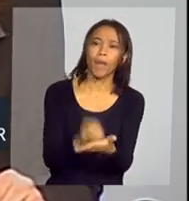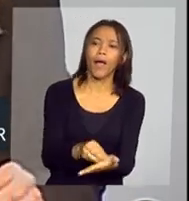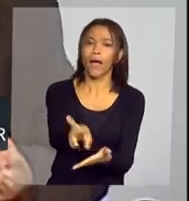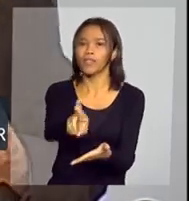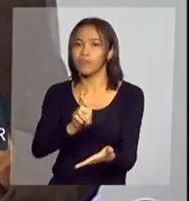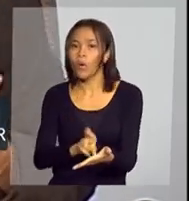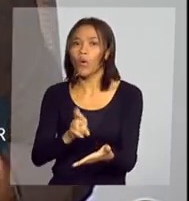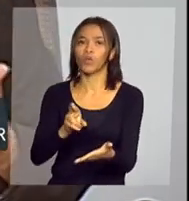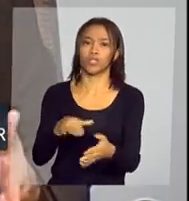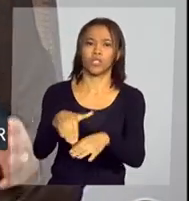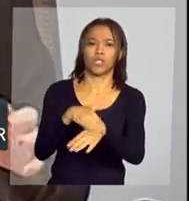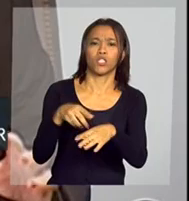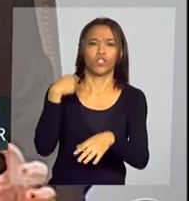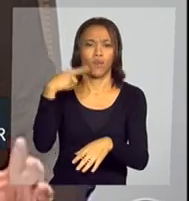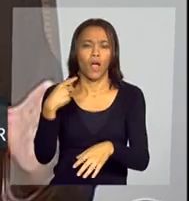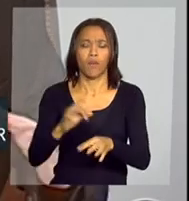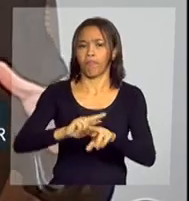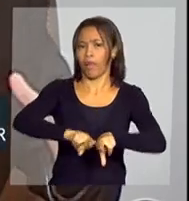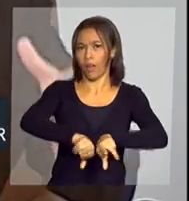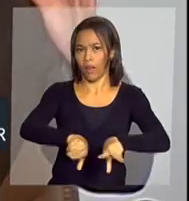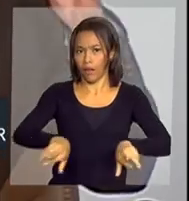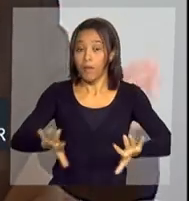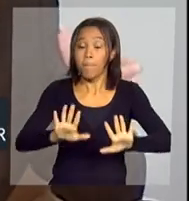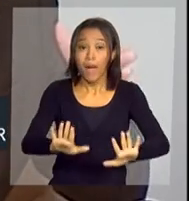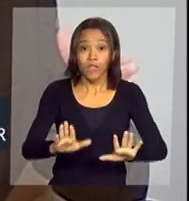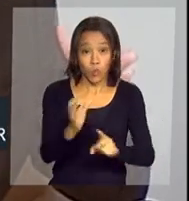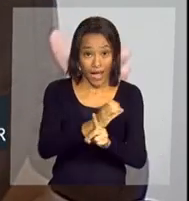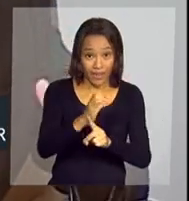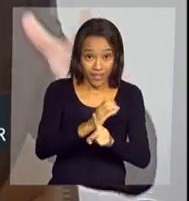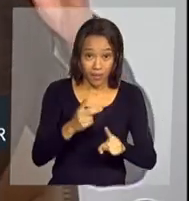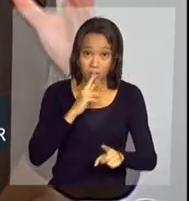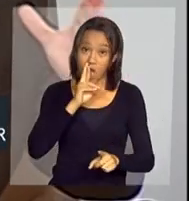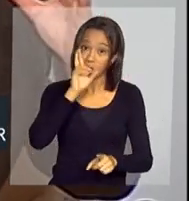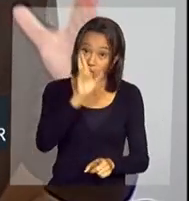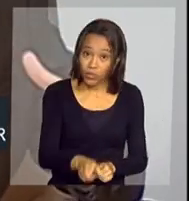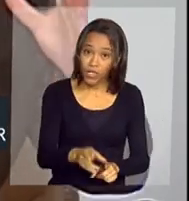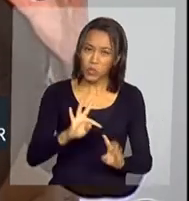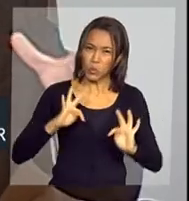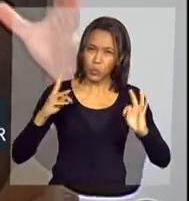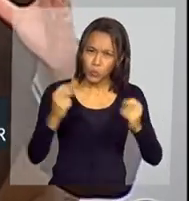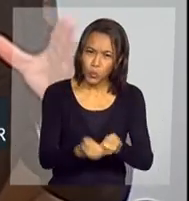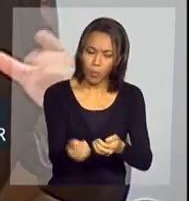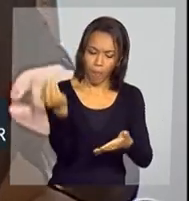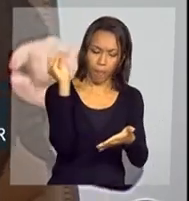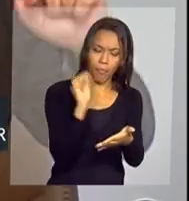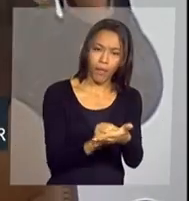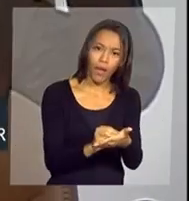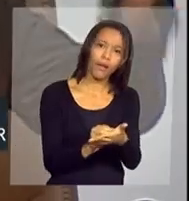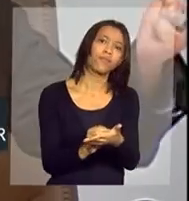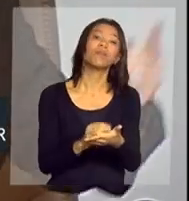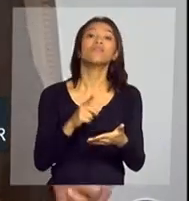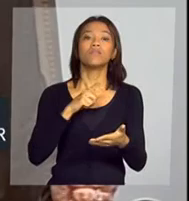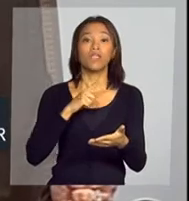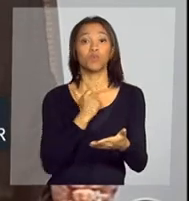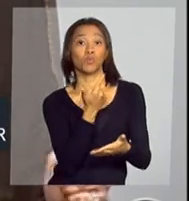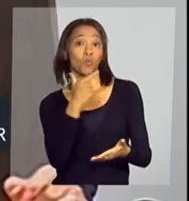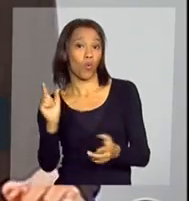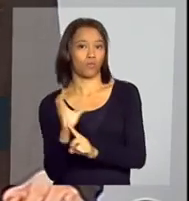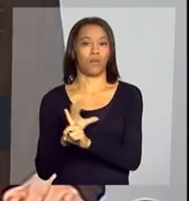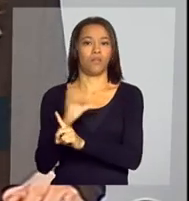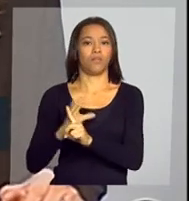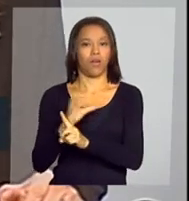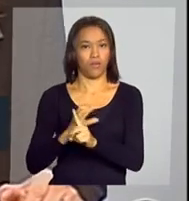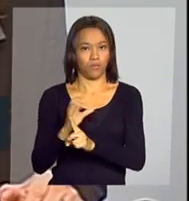tem a resposta então então o calendário para dizer para você olha nesse período tudo que virou reclamação fundamentada a gente tem um outro